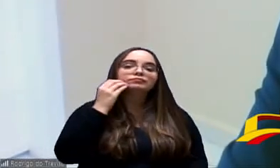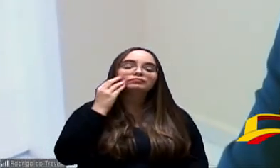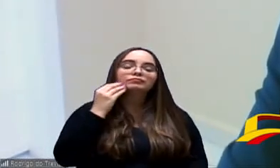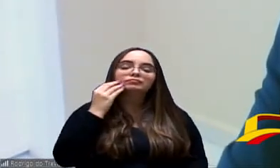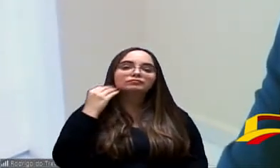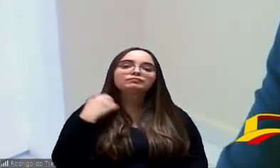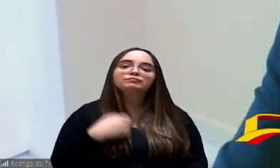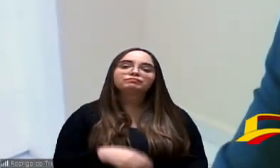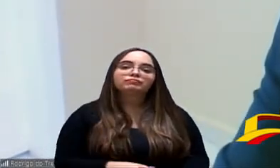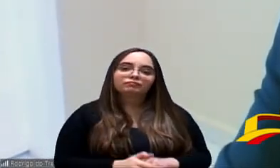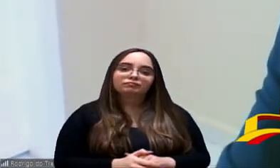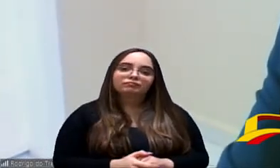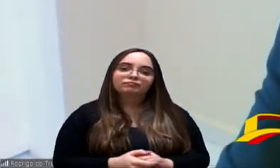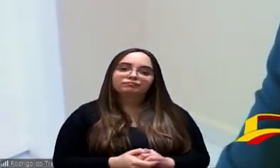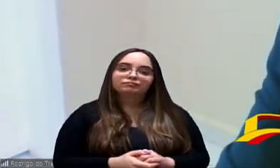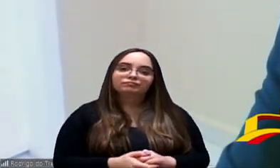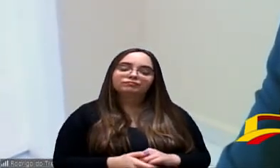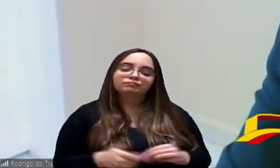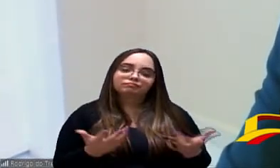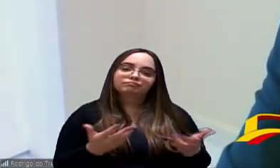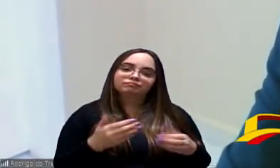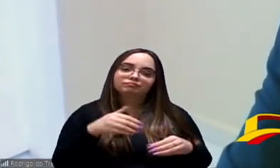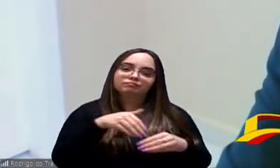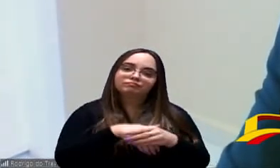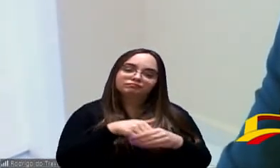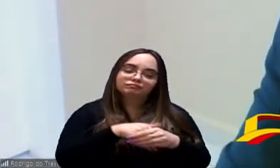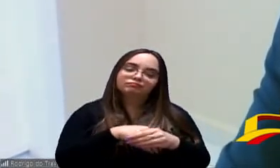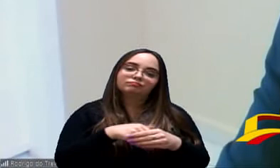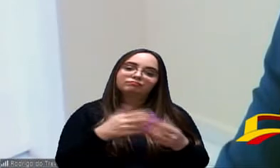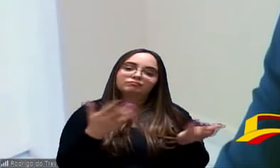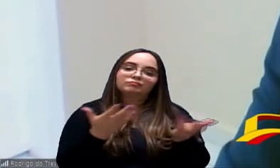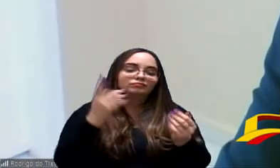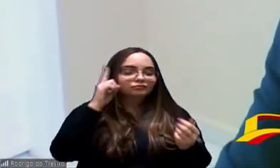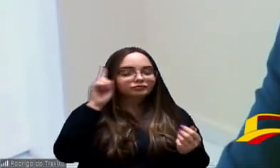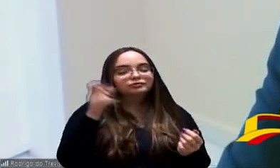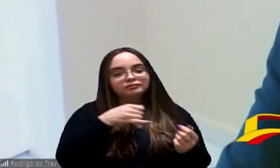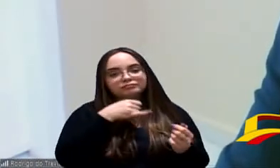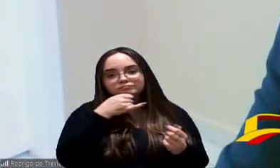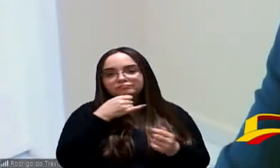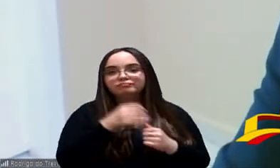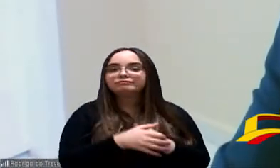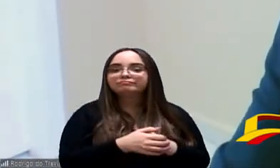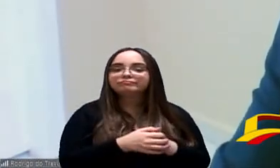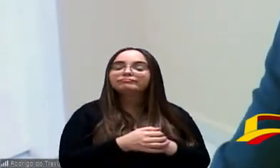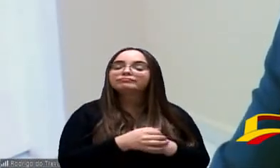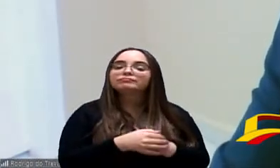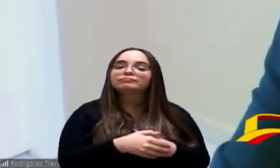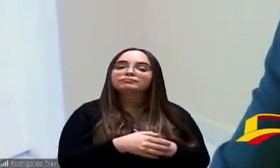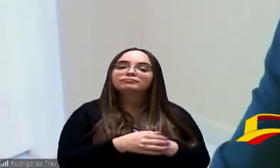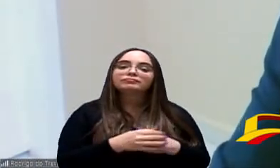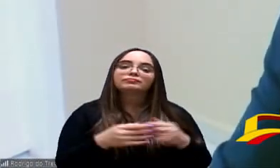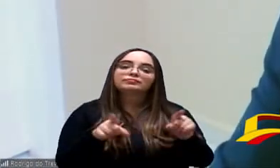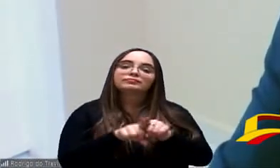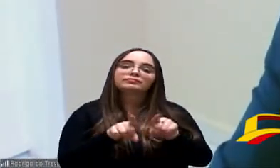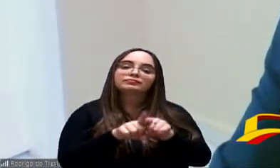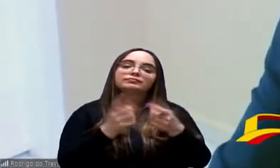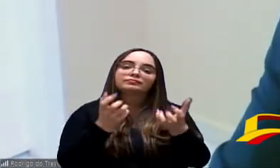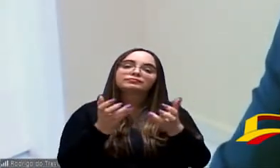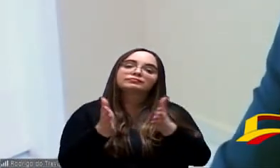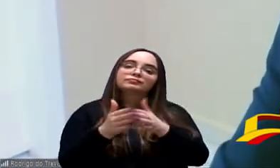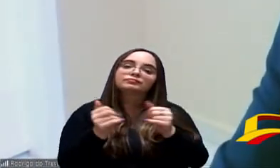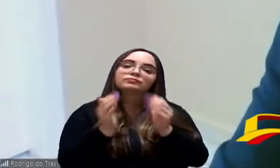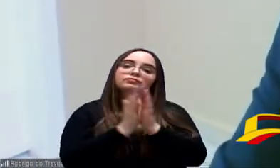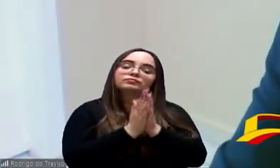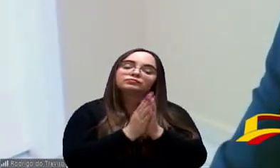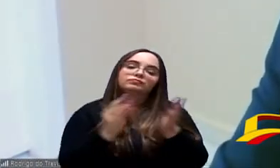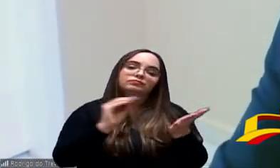E deixar um voto para eles, que um dia muito triste hoje. E Cláudio, eu queria também pedir para deixar marcado o tempo